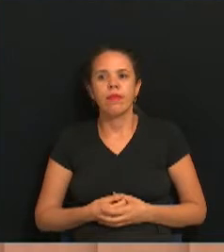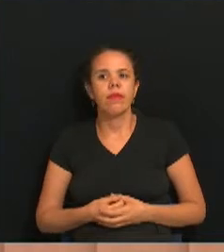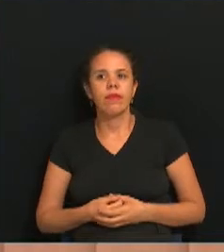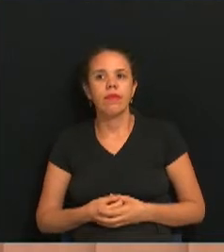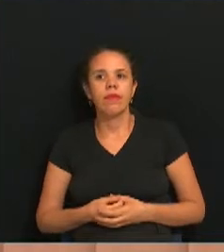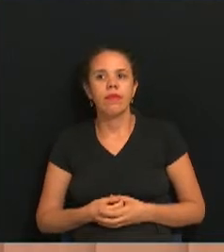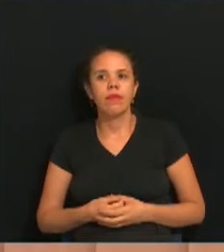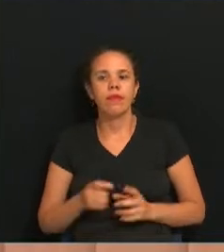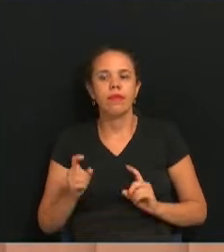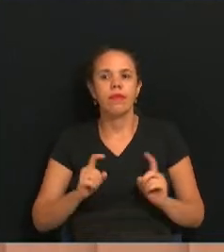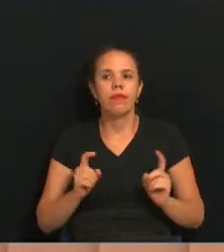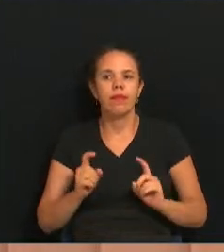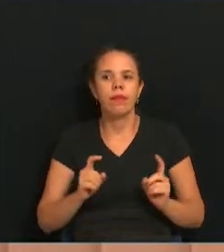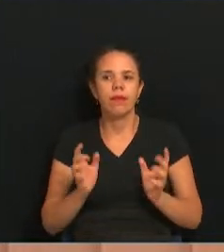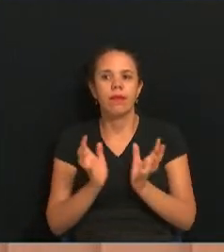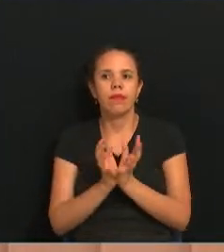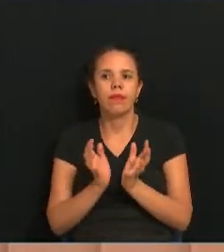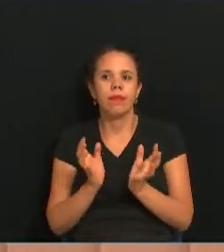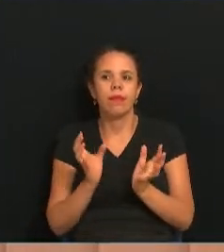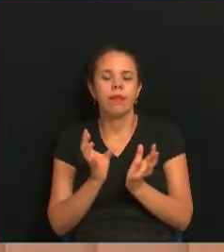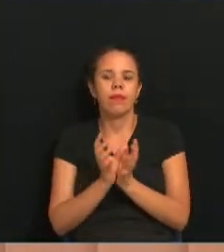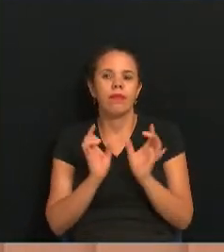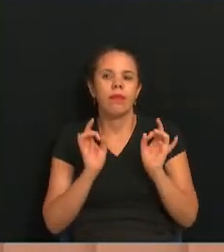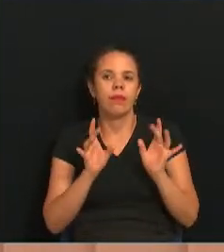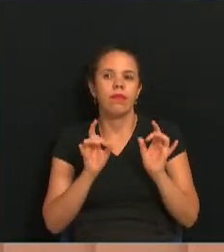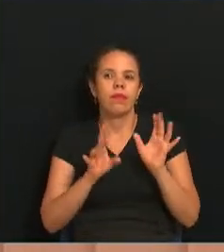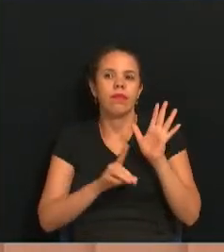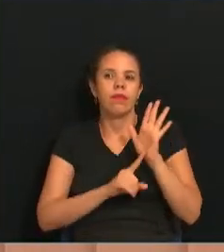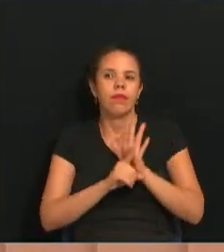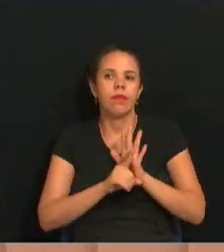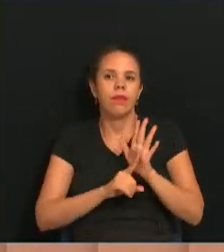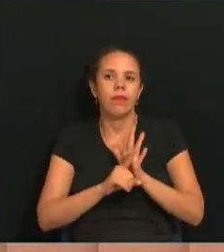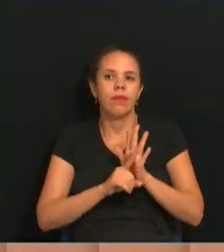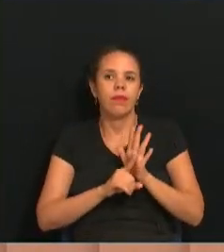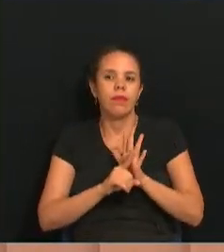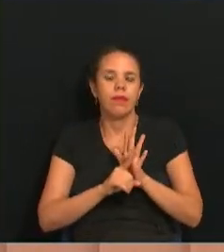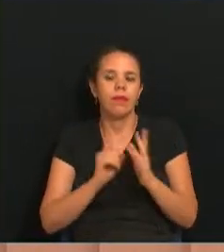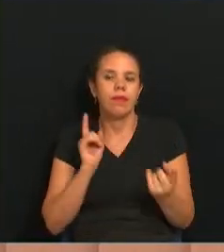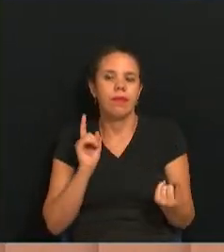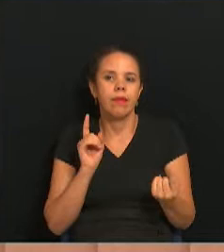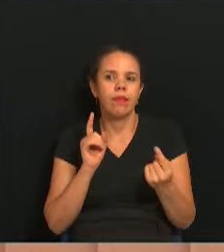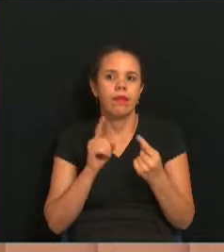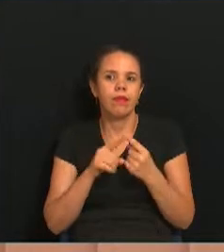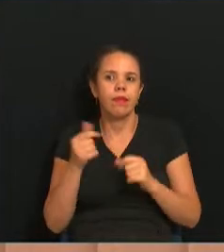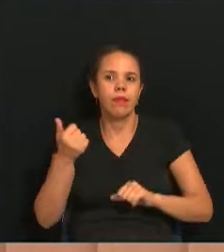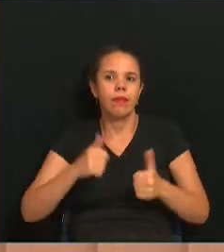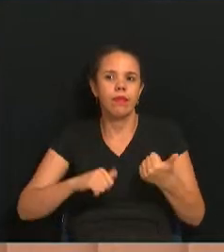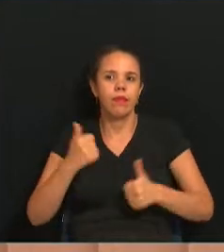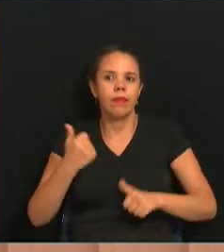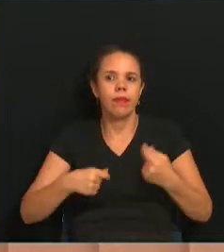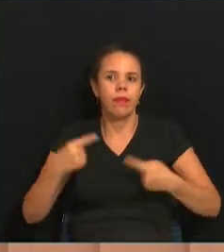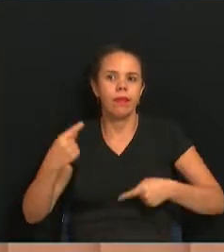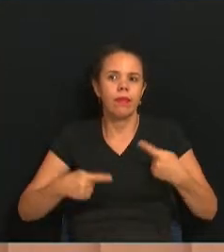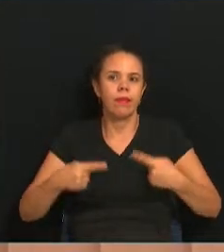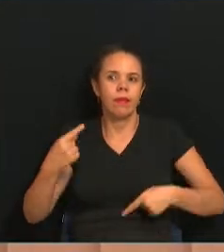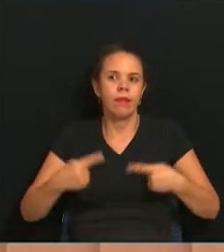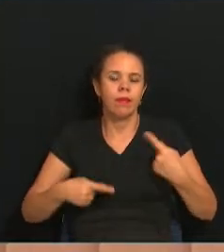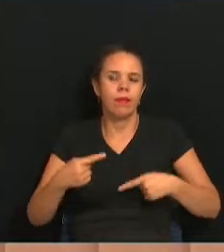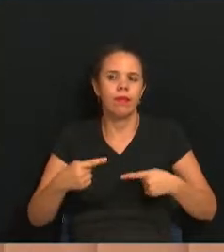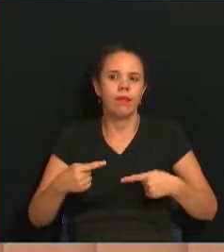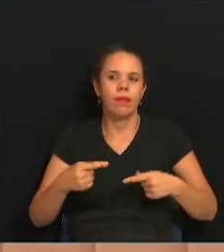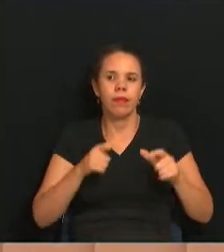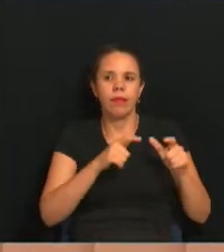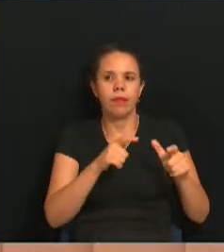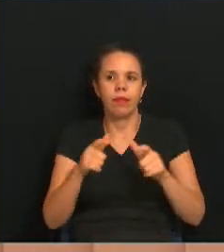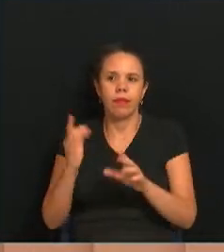agora a reunião da Comissão Especial de Estudos com a finalidade de analisar e discutir as áreas